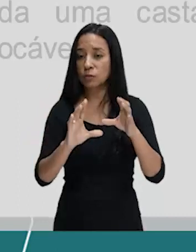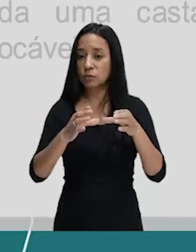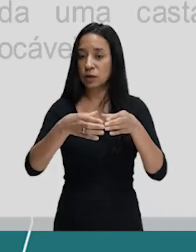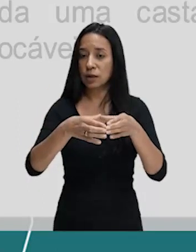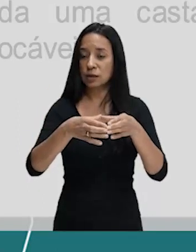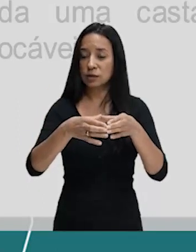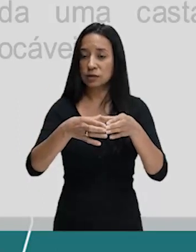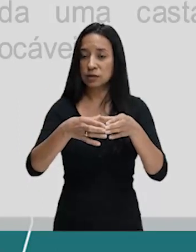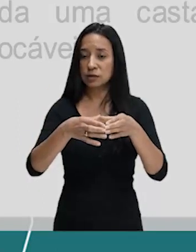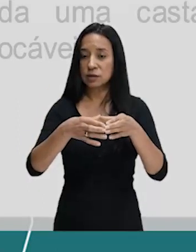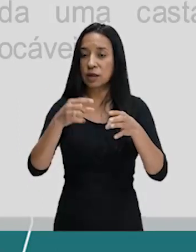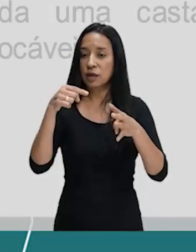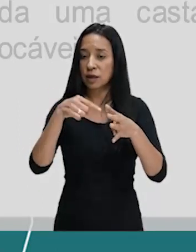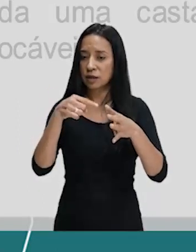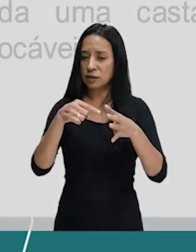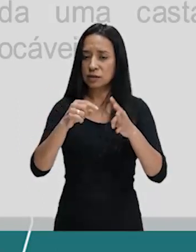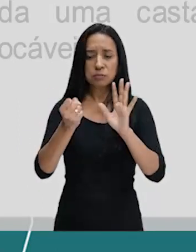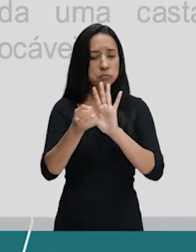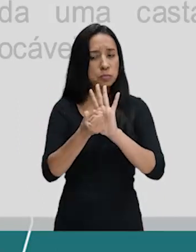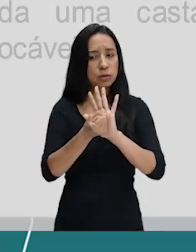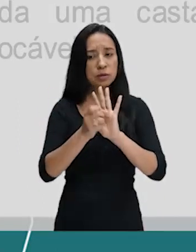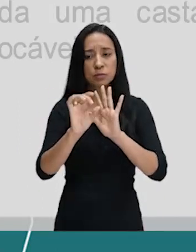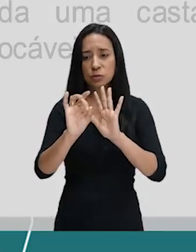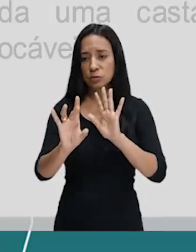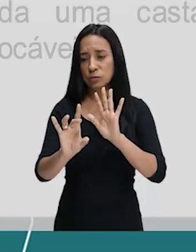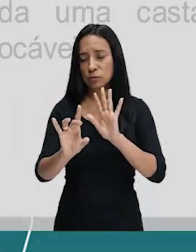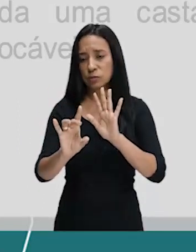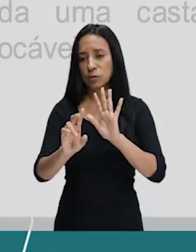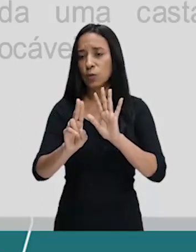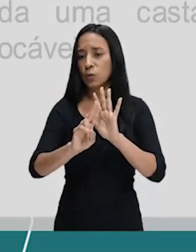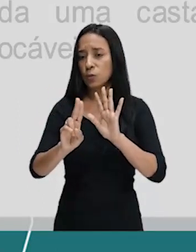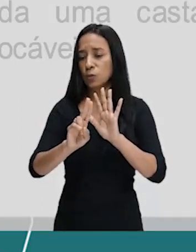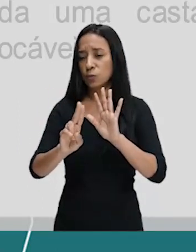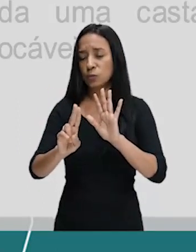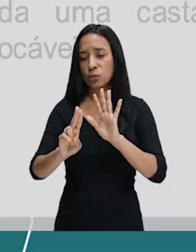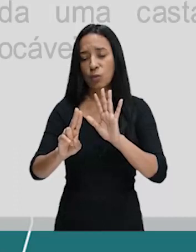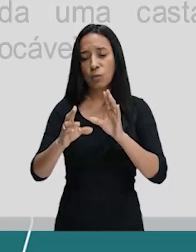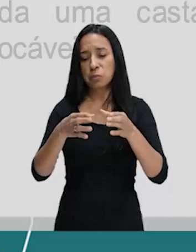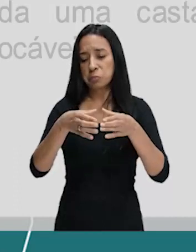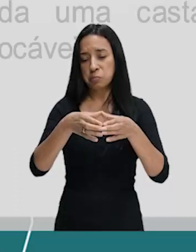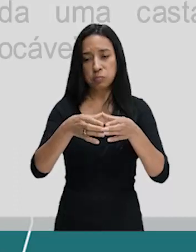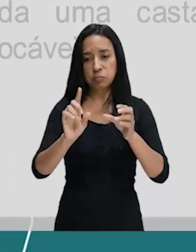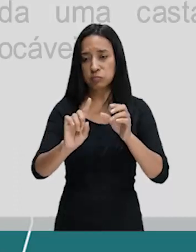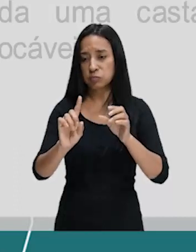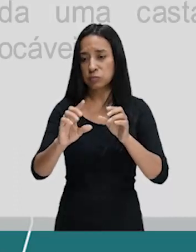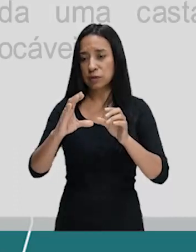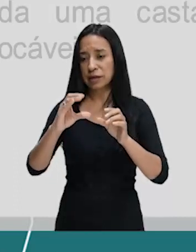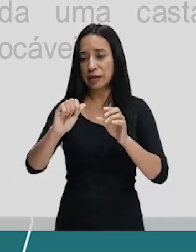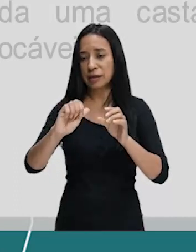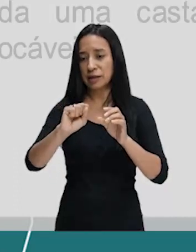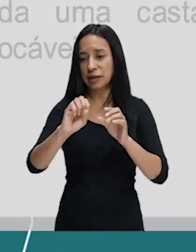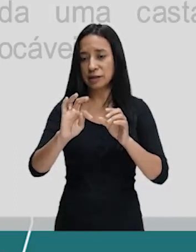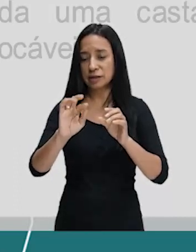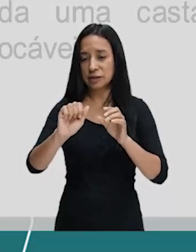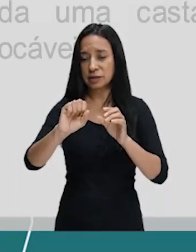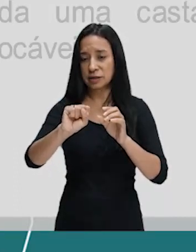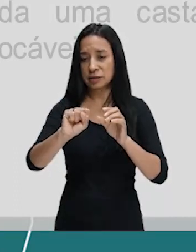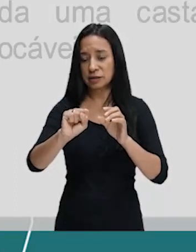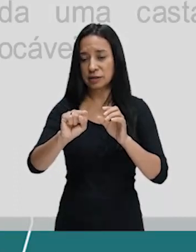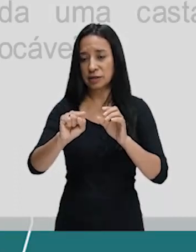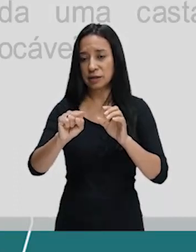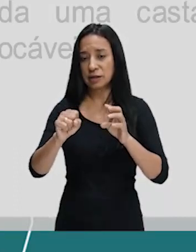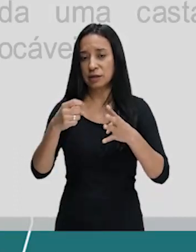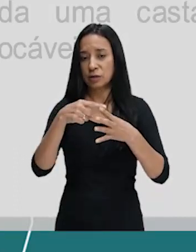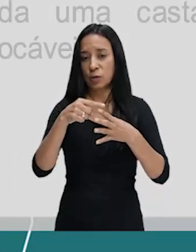está colocada aí só simbolicamente, porque o nome não é classe, seria casta. É mais correto. Que existem na sociedade.